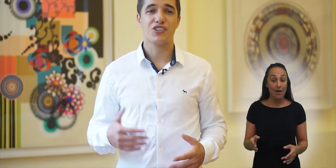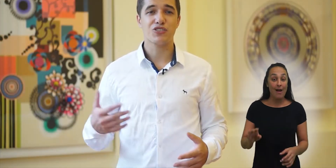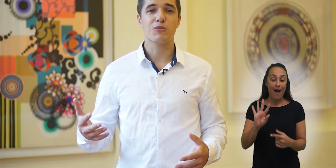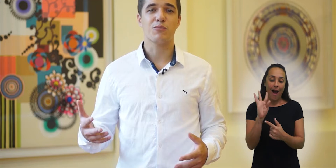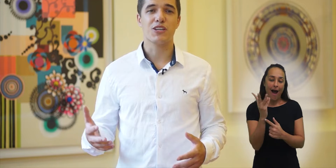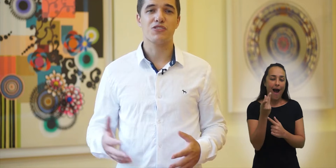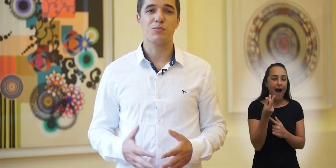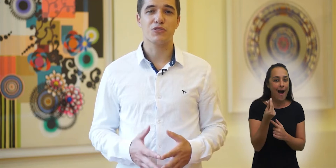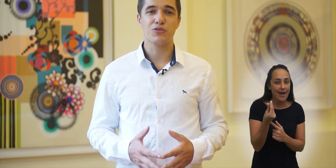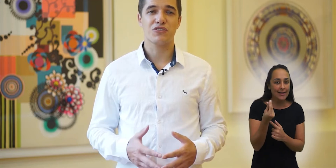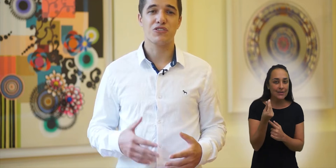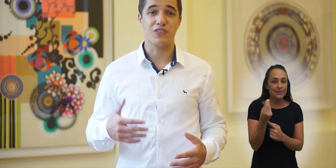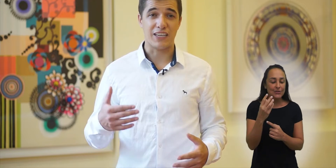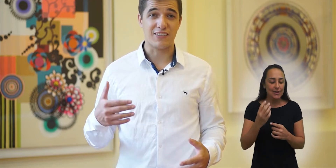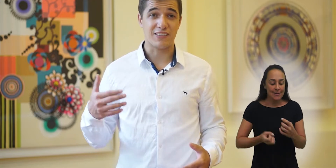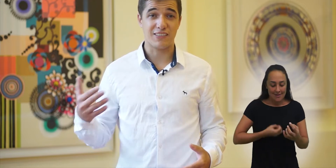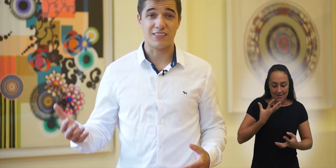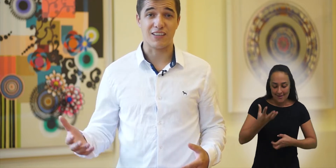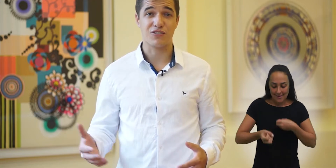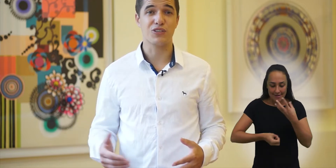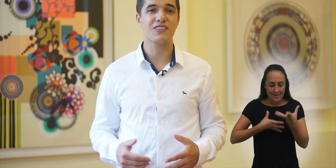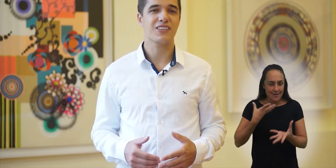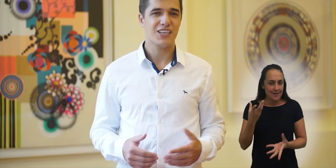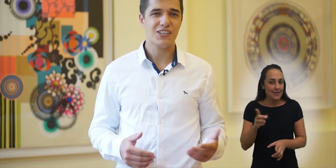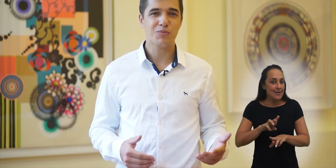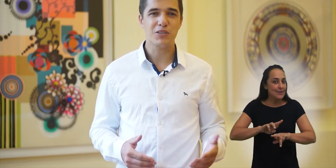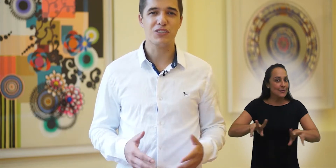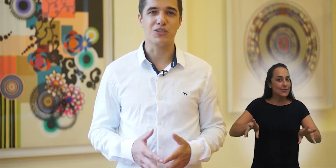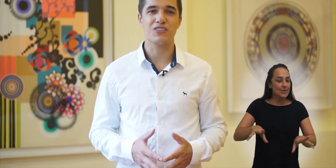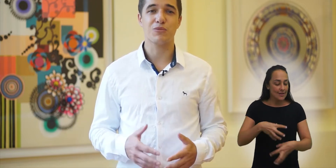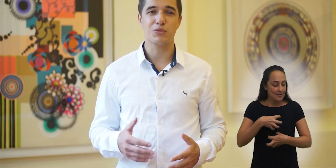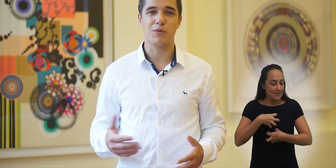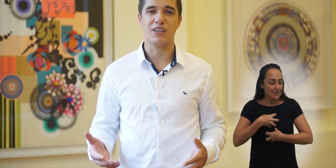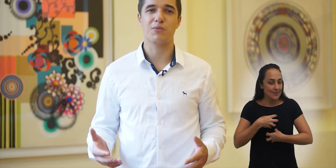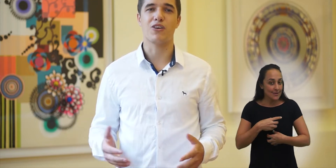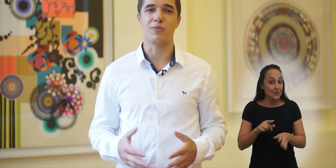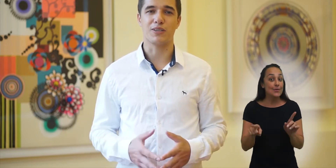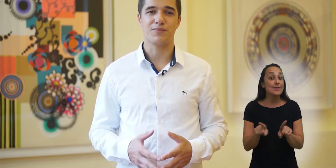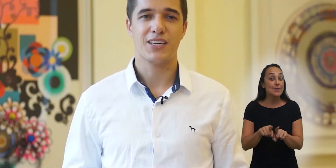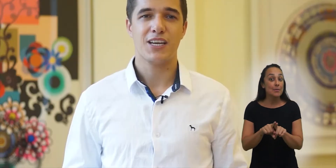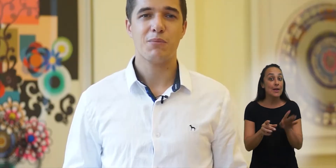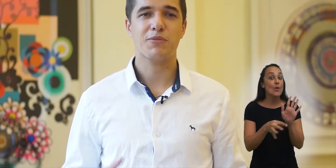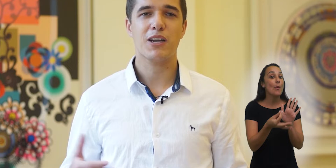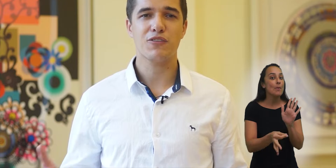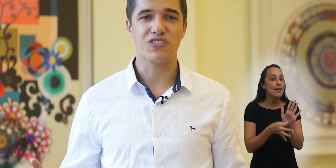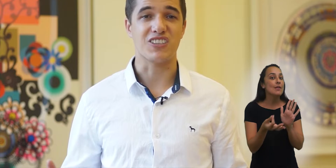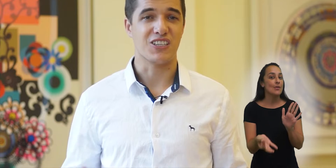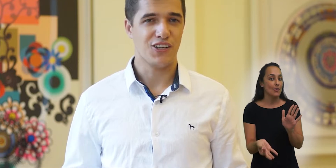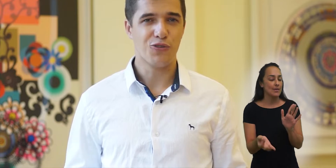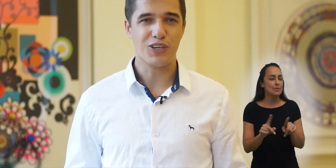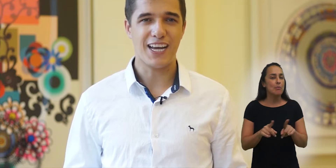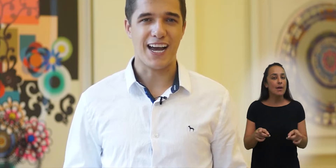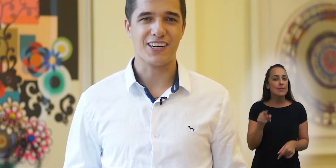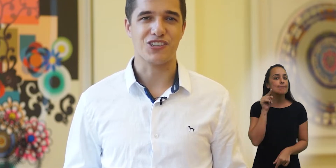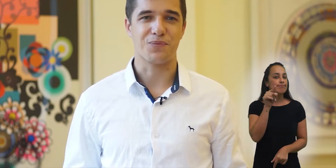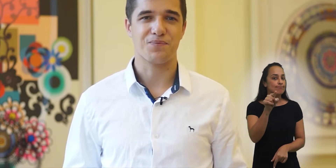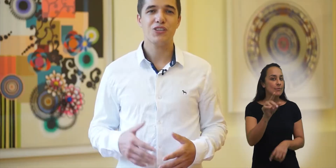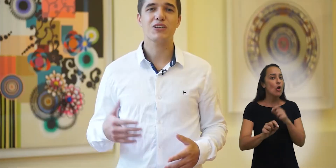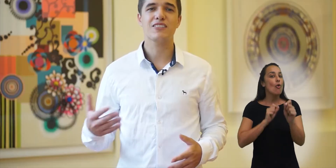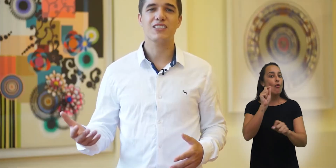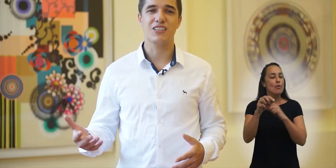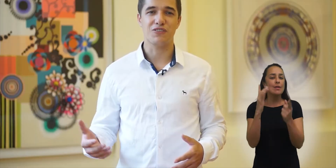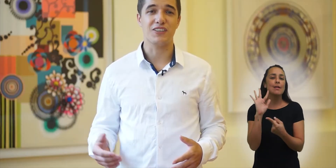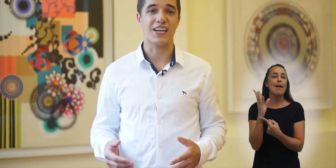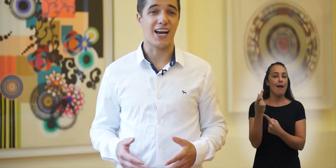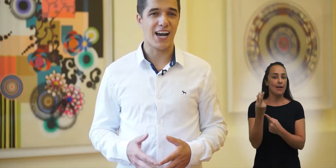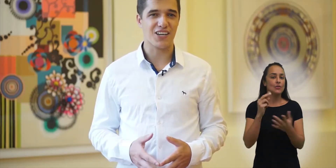a arte normalmente produz diferentes sensações e opiniões sobre uma mesma obra. Mas para você, o que é arte? E